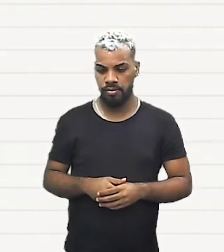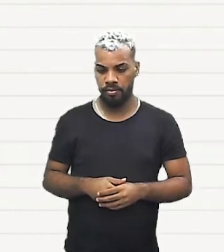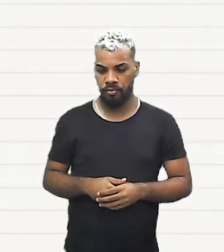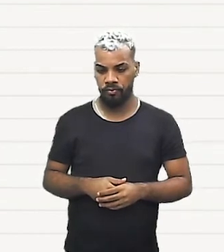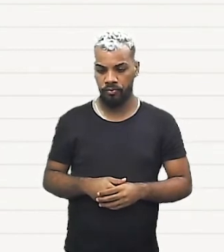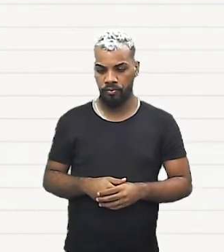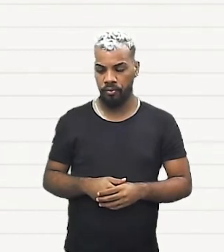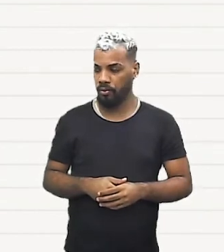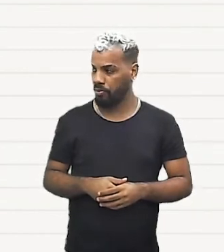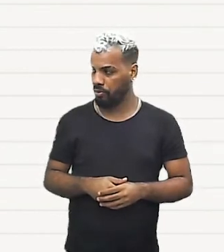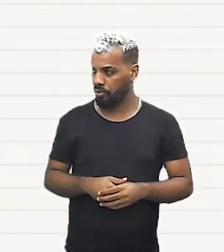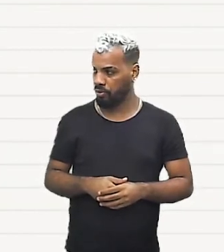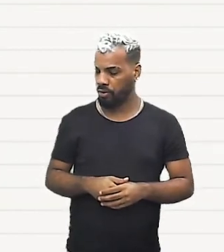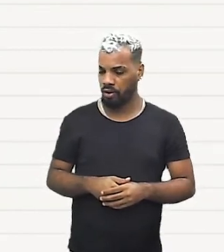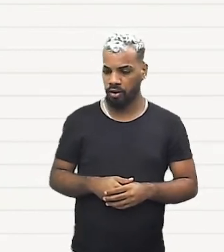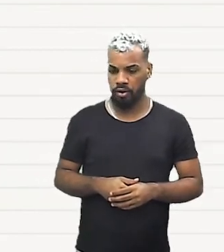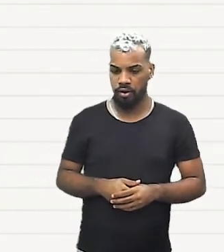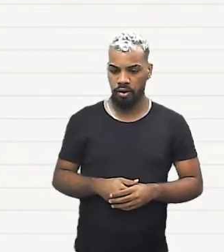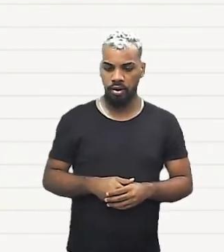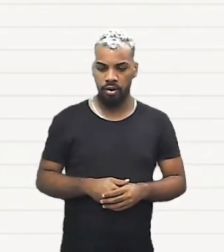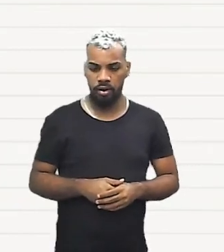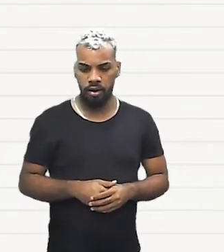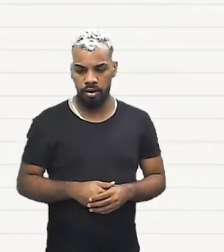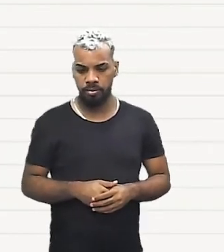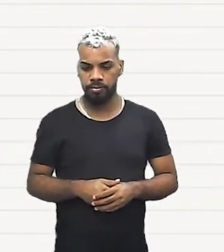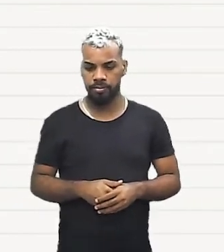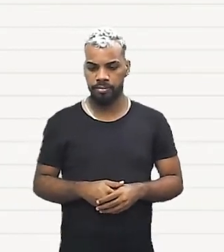aqui que você vai ter a maltose